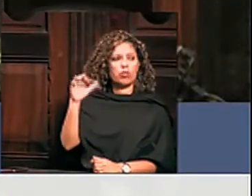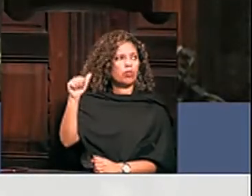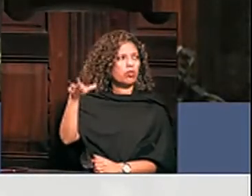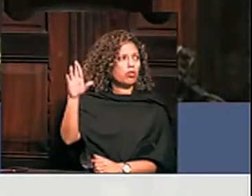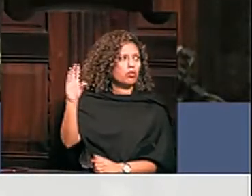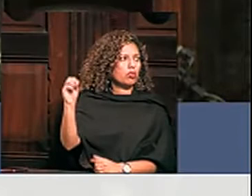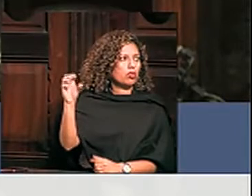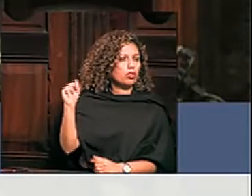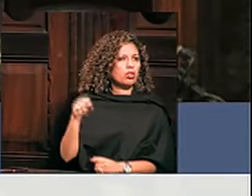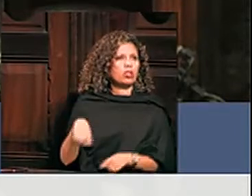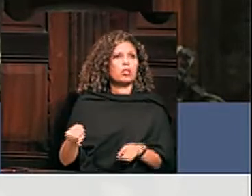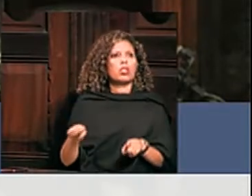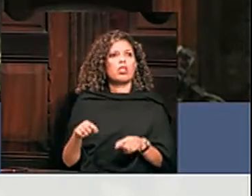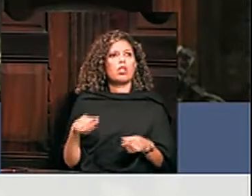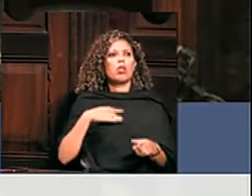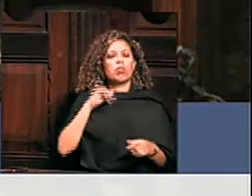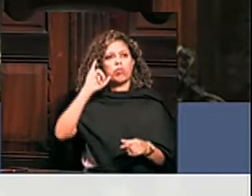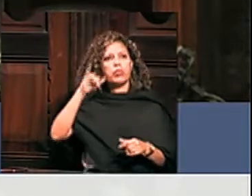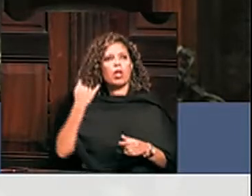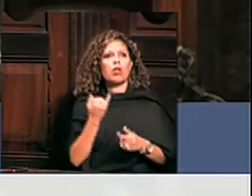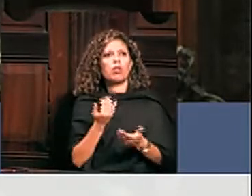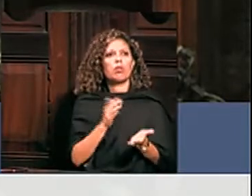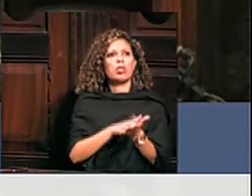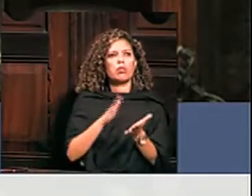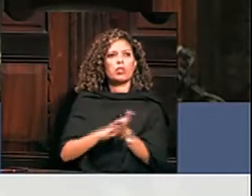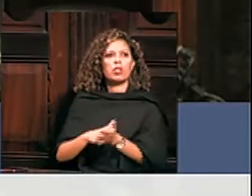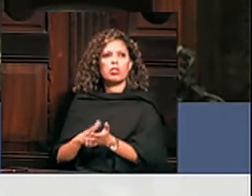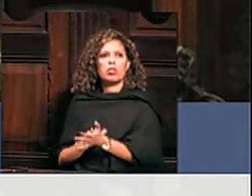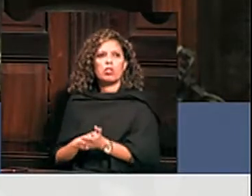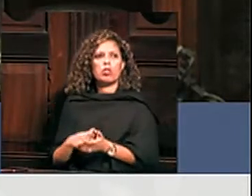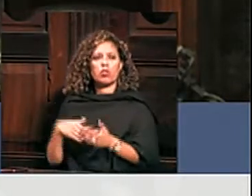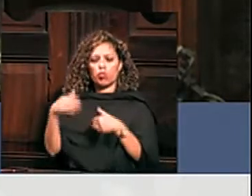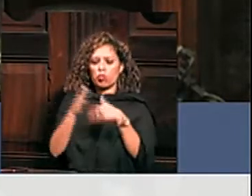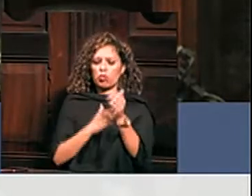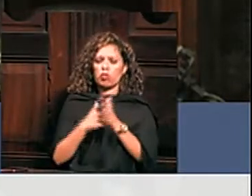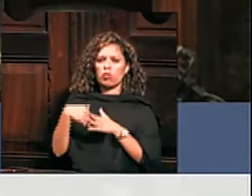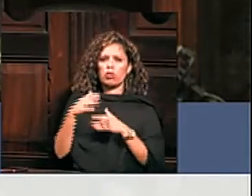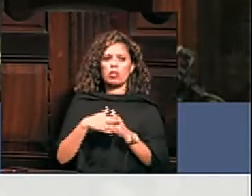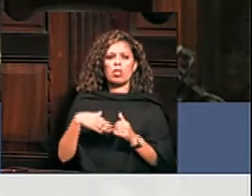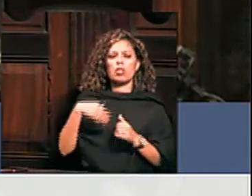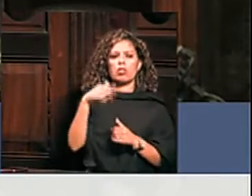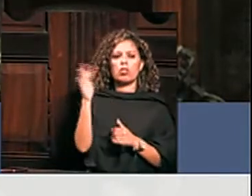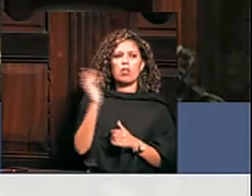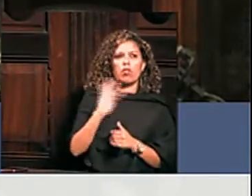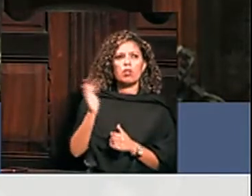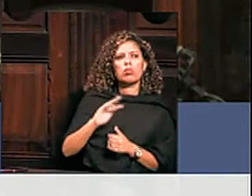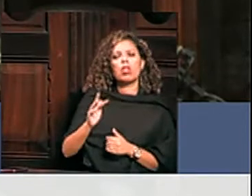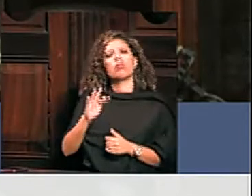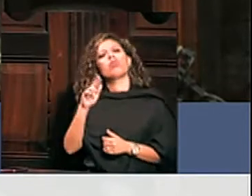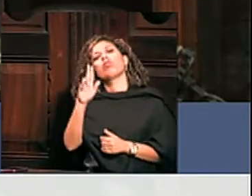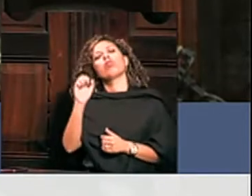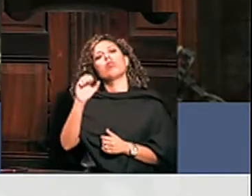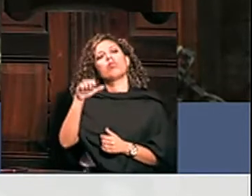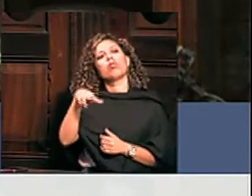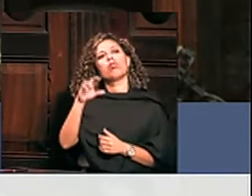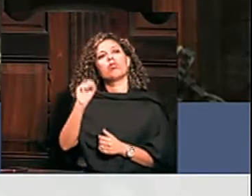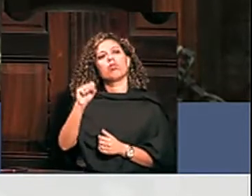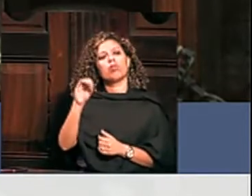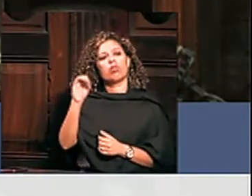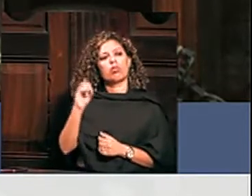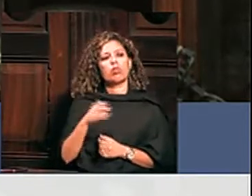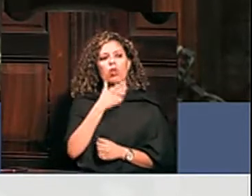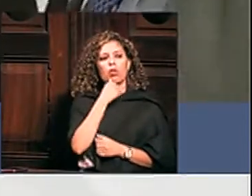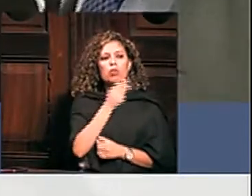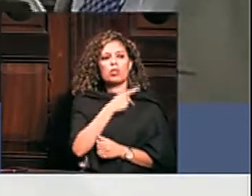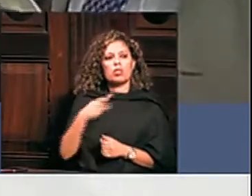e saúda aqui os profissionais da UESO pela brilhante conquista e vitória, pela persistência, luta e coragem.